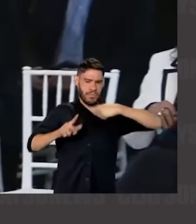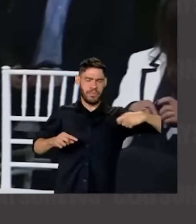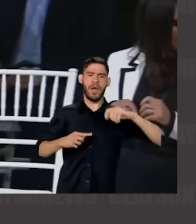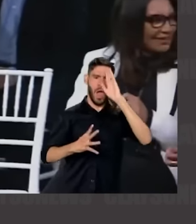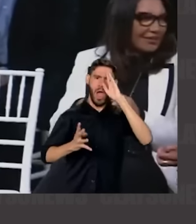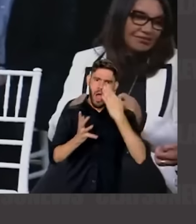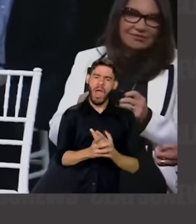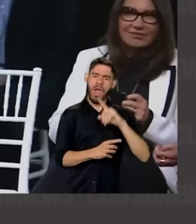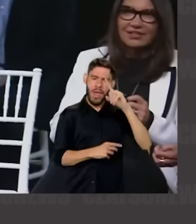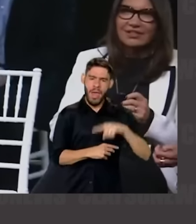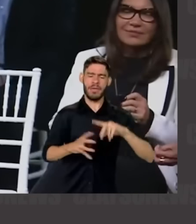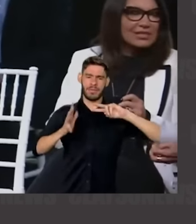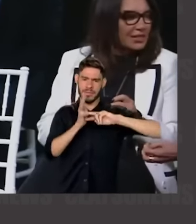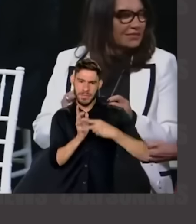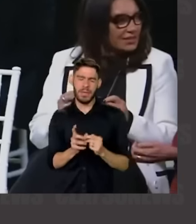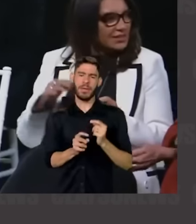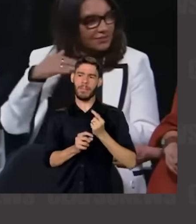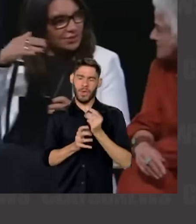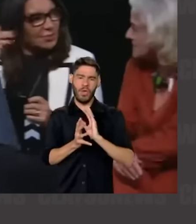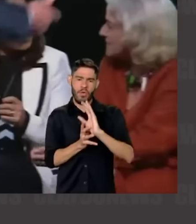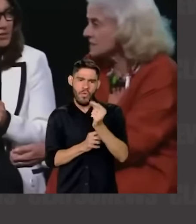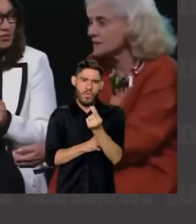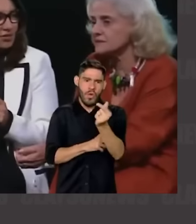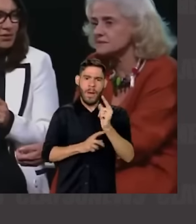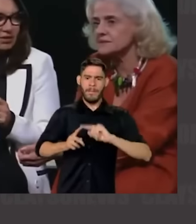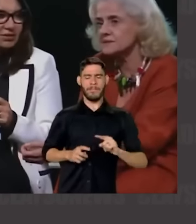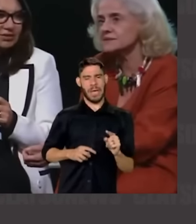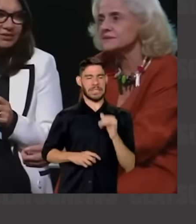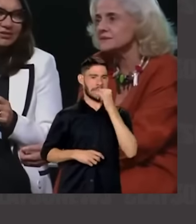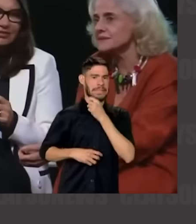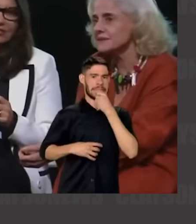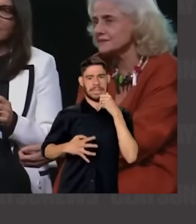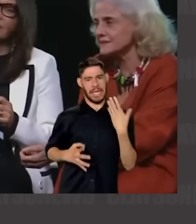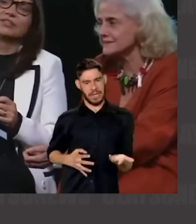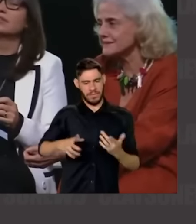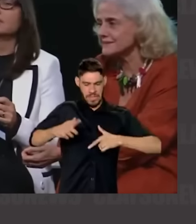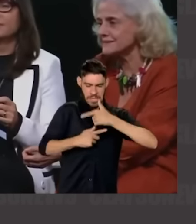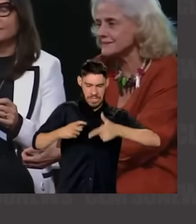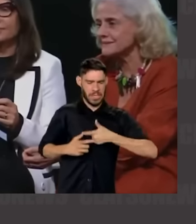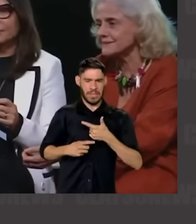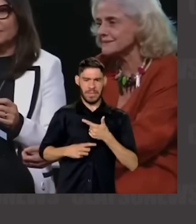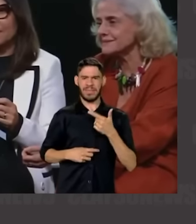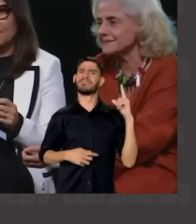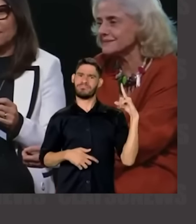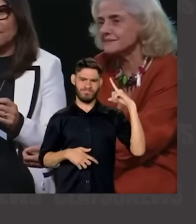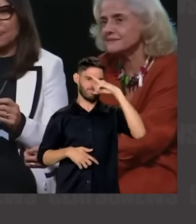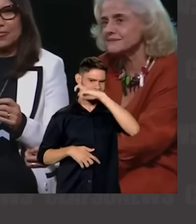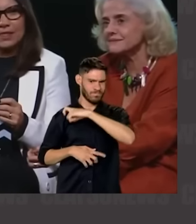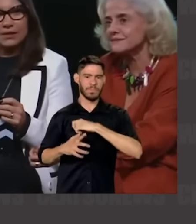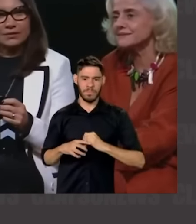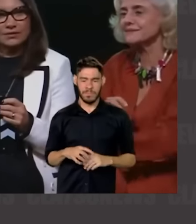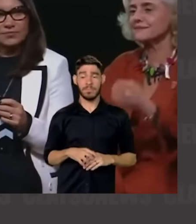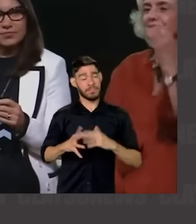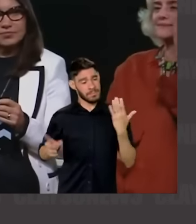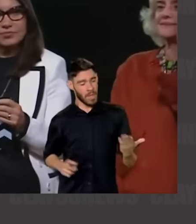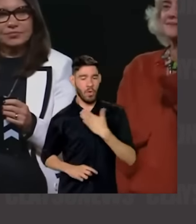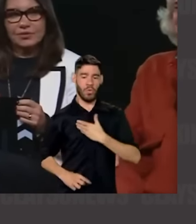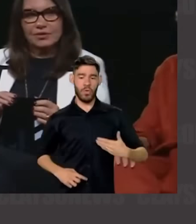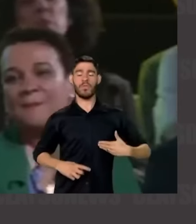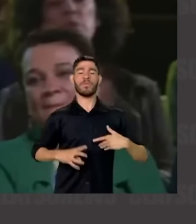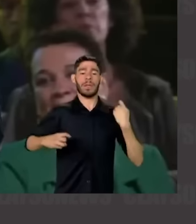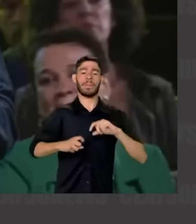crença. Porque fazer cinema com muito dinheiro é muito fácil. Mas fazer com o sacrifício que o pessoal nosso trabalha é muito difícil. Então o que o governo